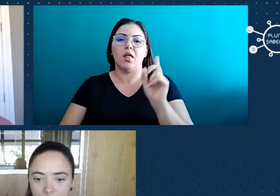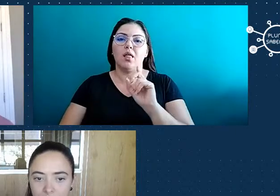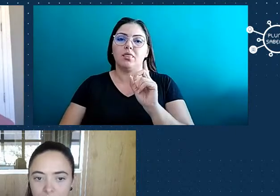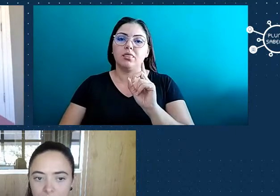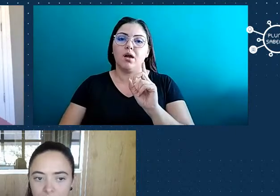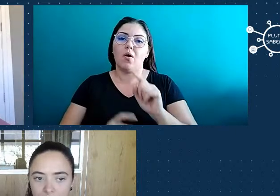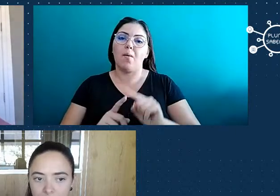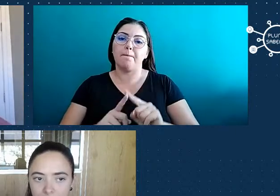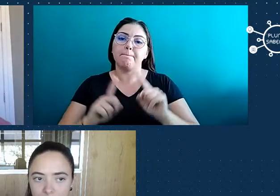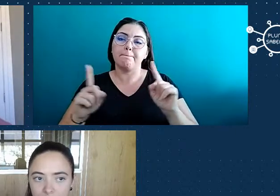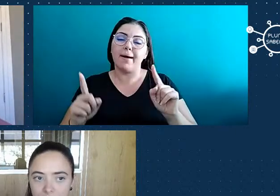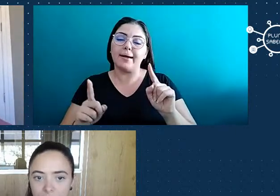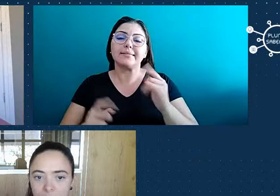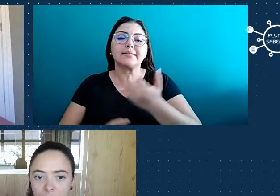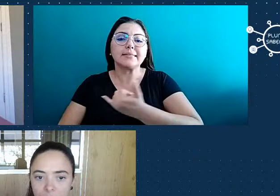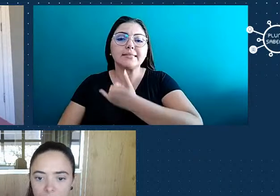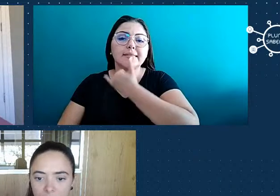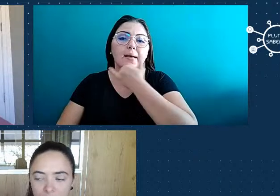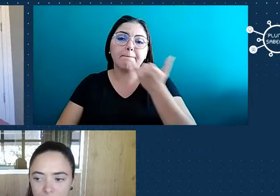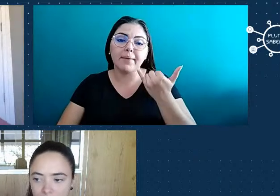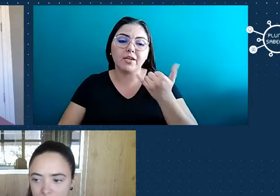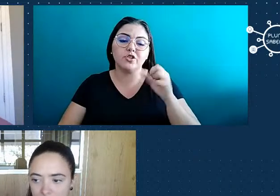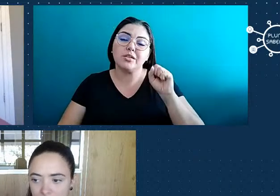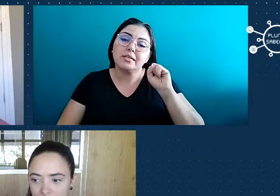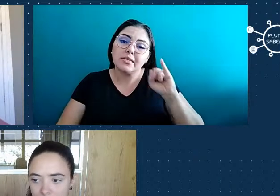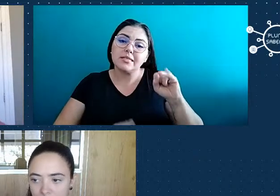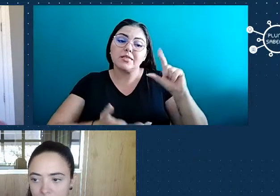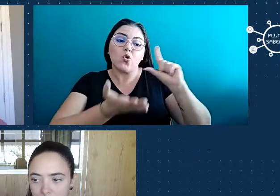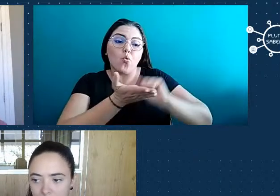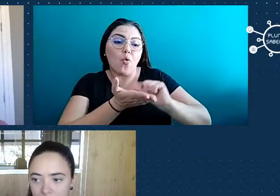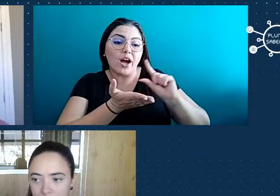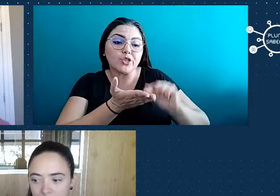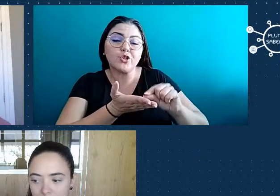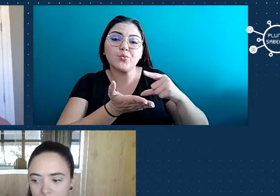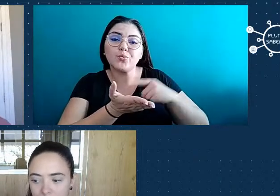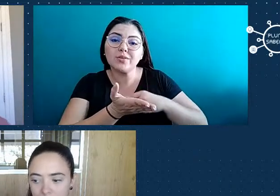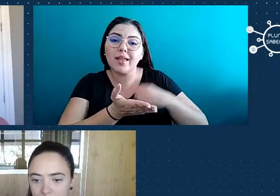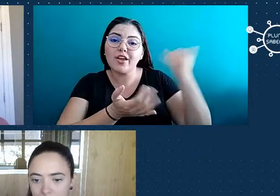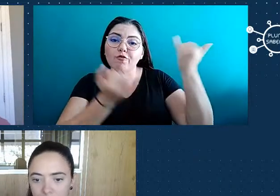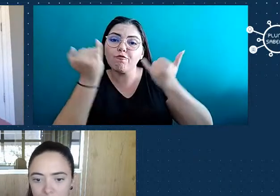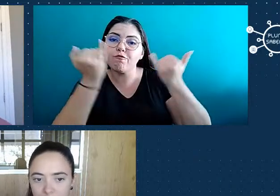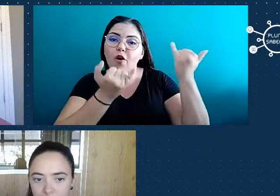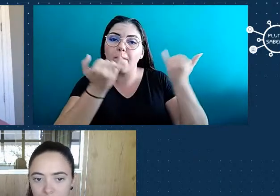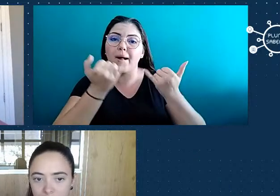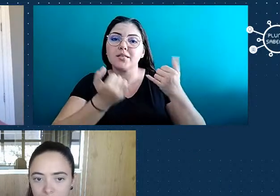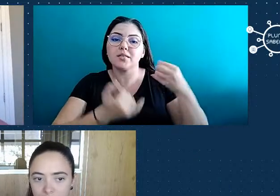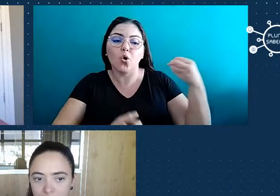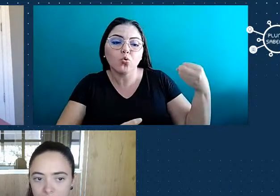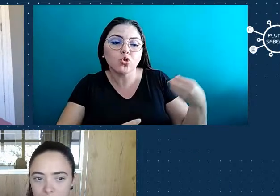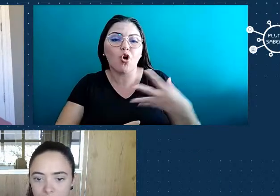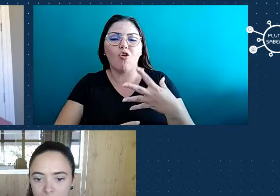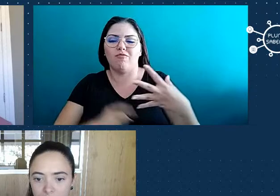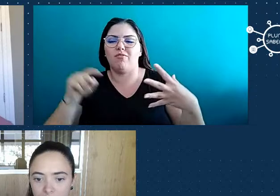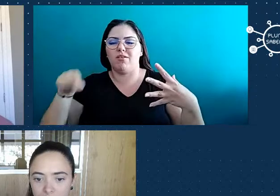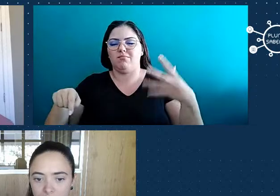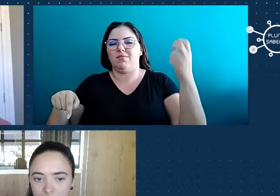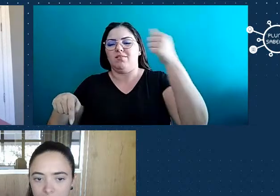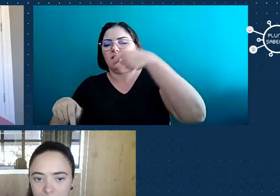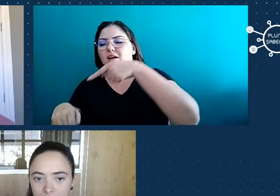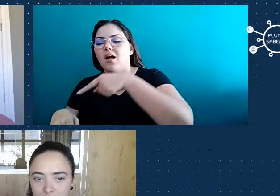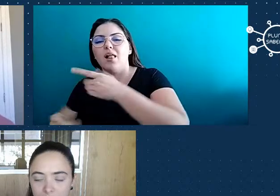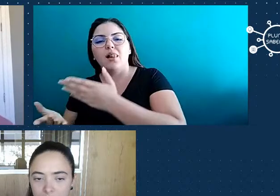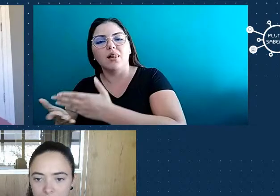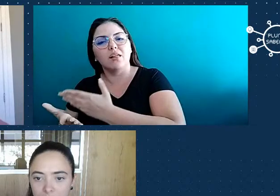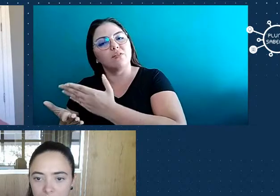artigo está tratando, se ele traz novidades, se ele traz atualizações ao tema. Então, vai depender muito de uma série de coisas.